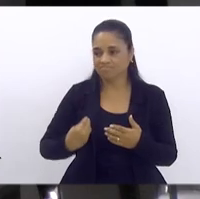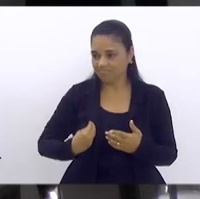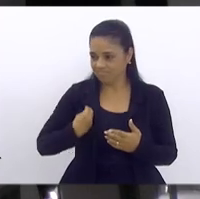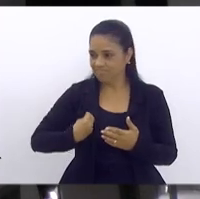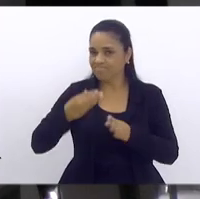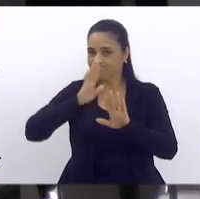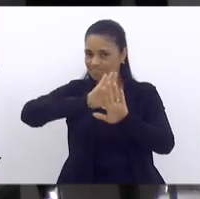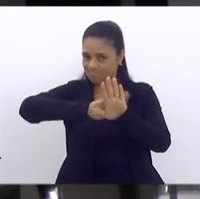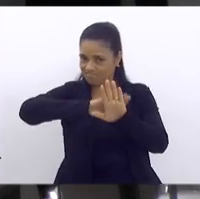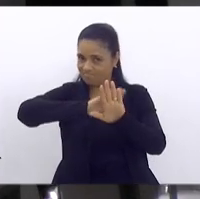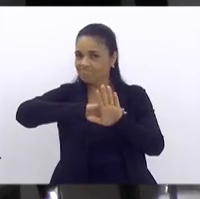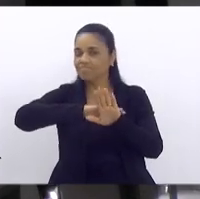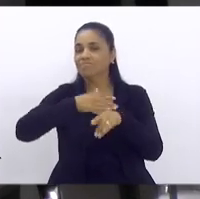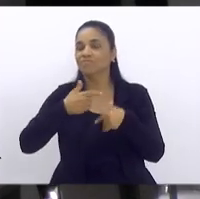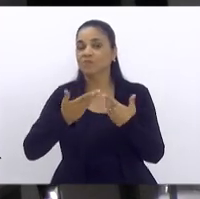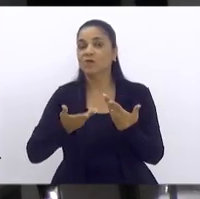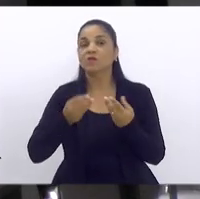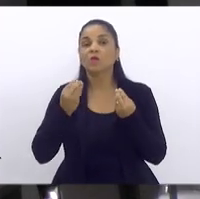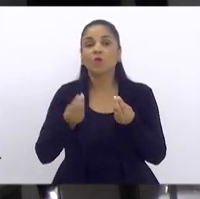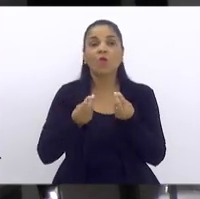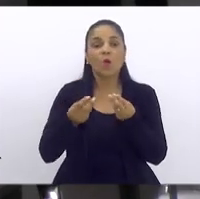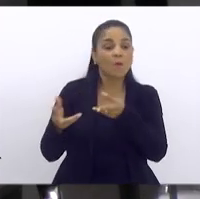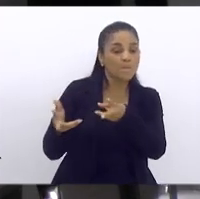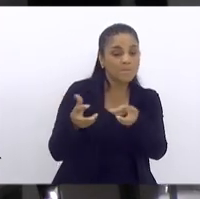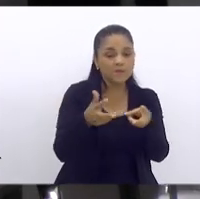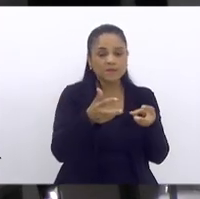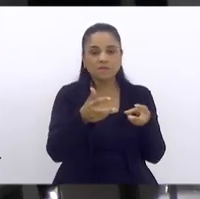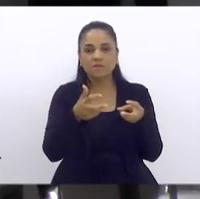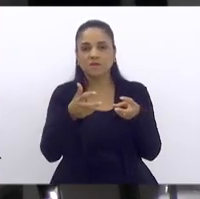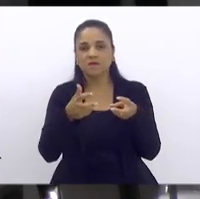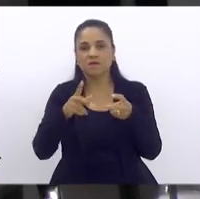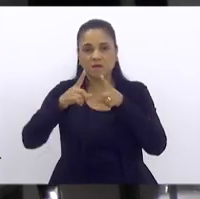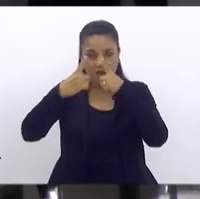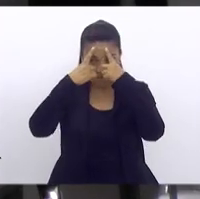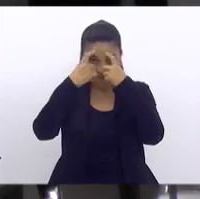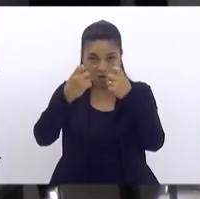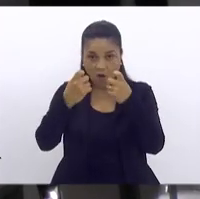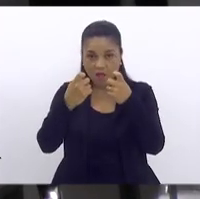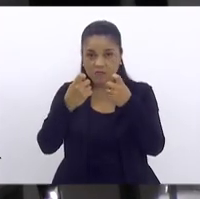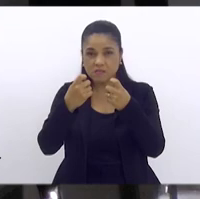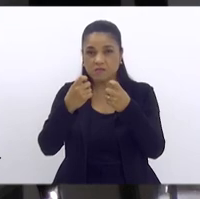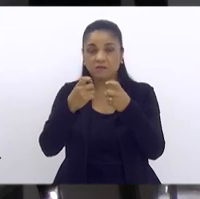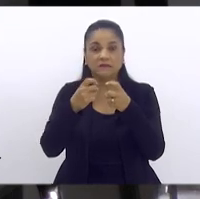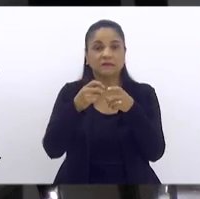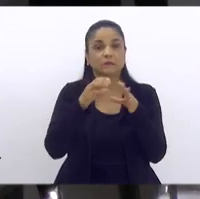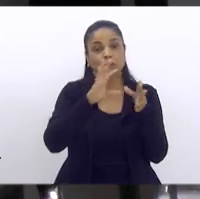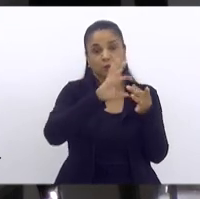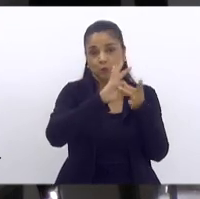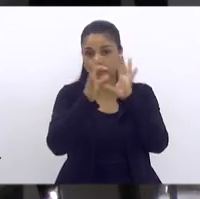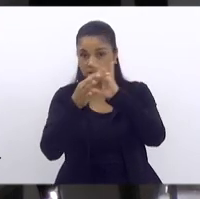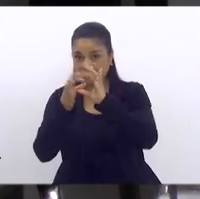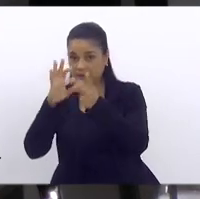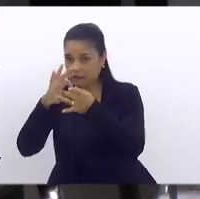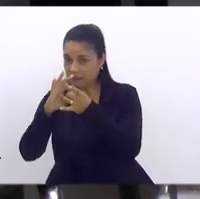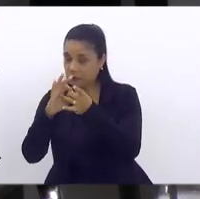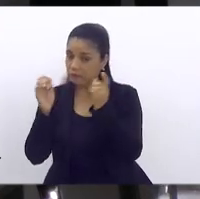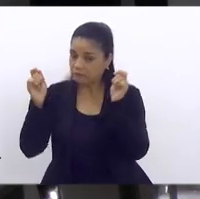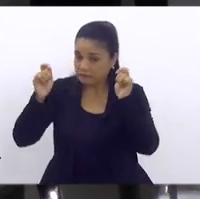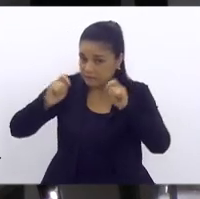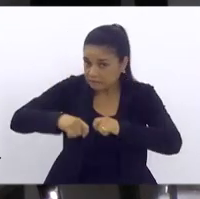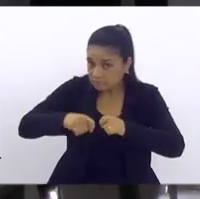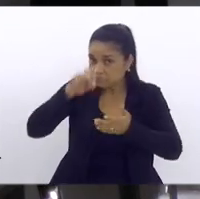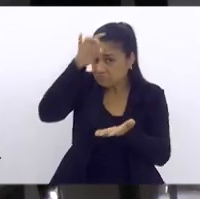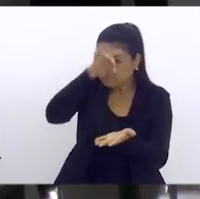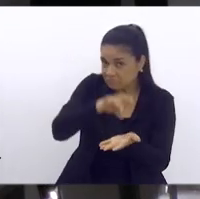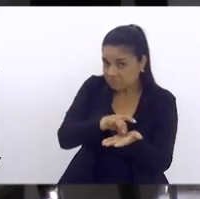gente nota que, muitas vezes, essa violência ela surge num contexto que, a princípio, pode ser legítimo, que é esse